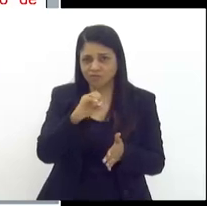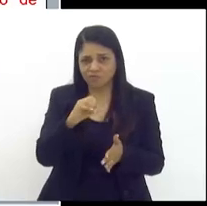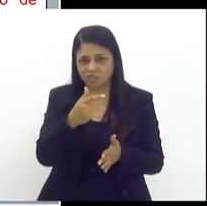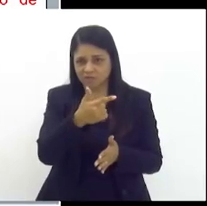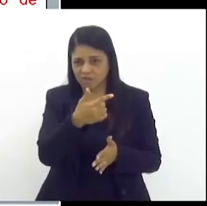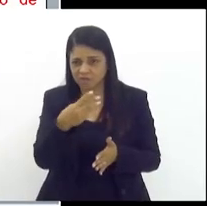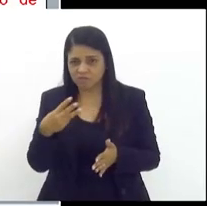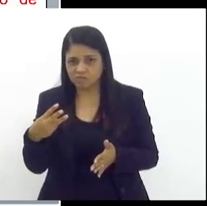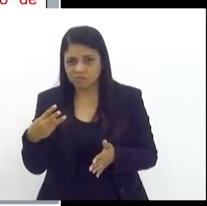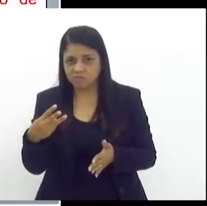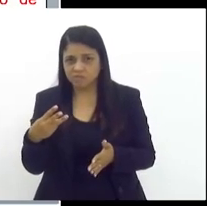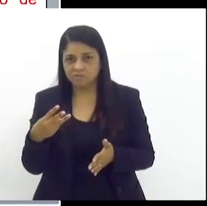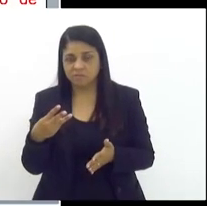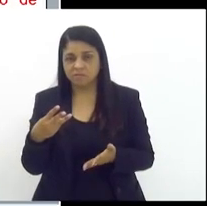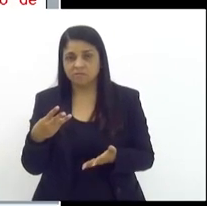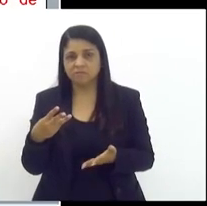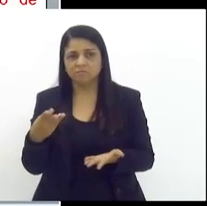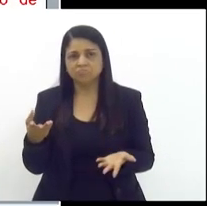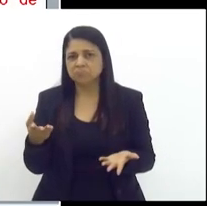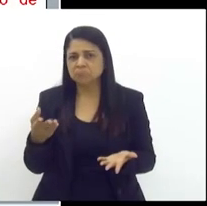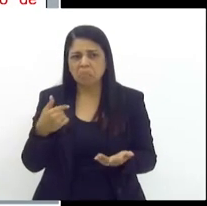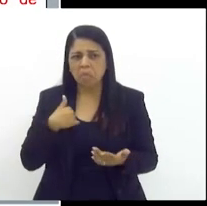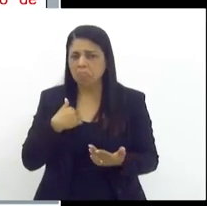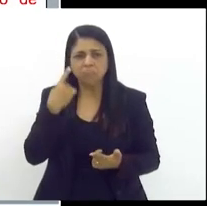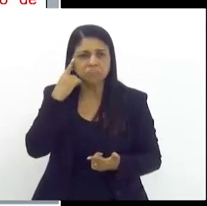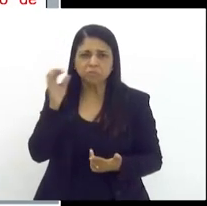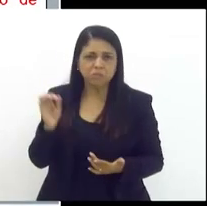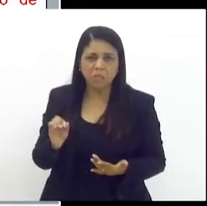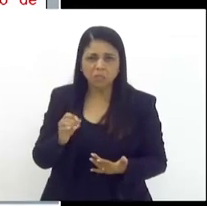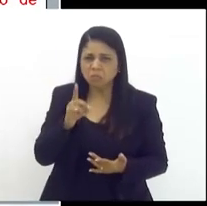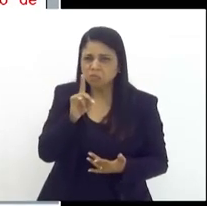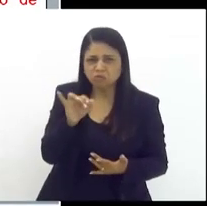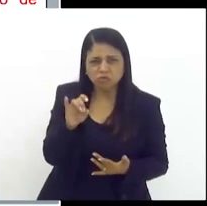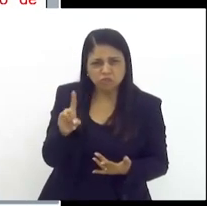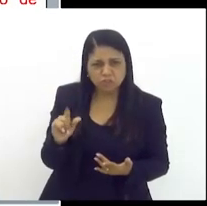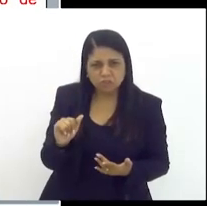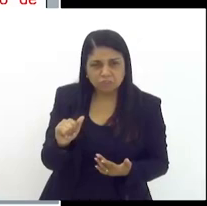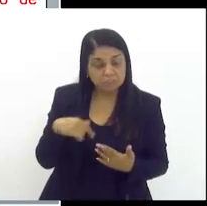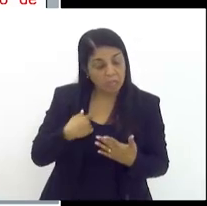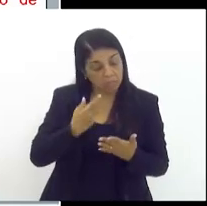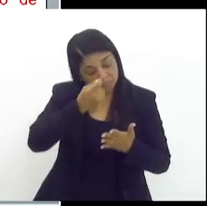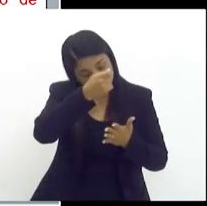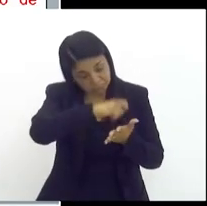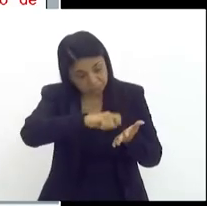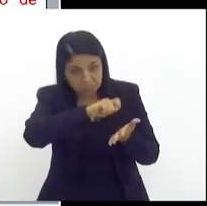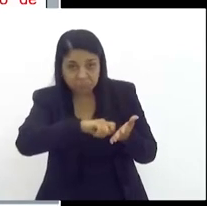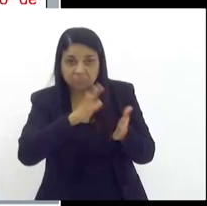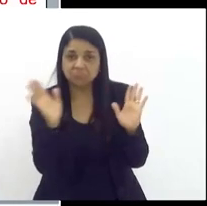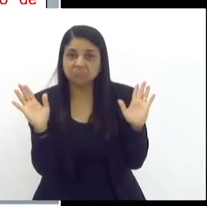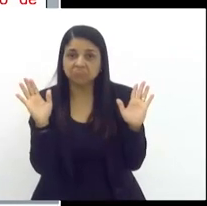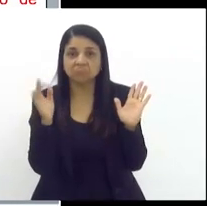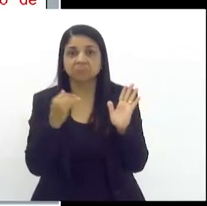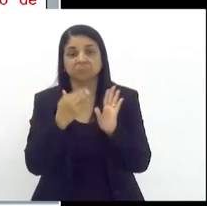que é 31 de Maio né 31 de junho não sei mas enfim tá escrito isso